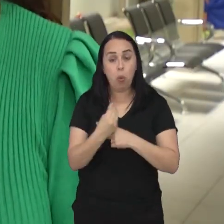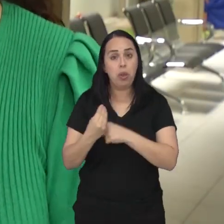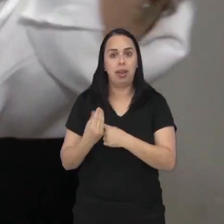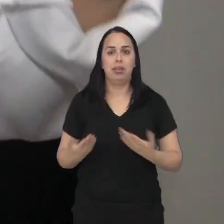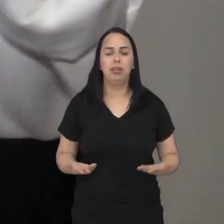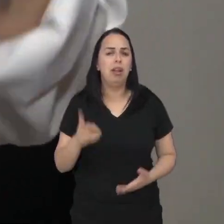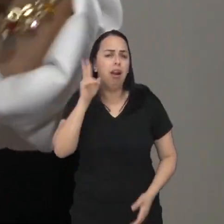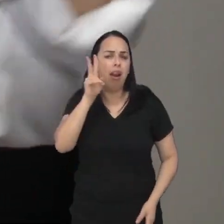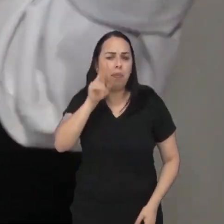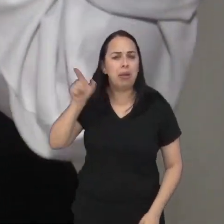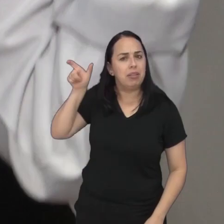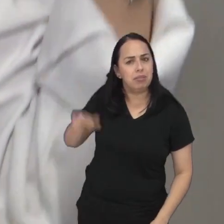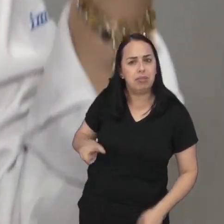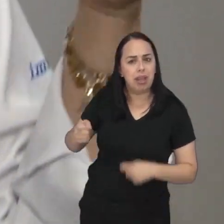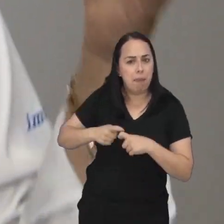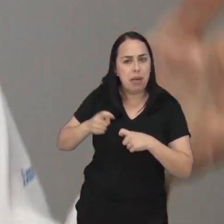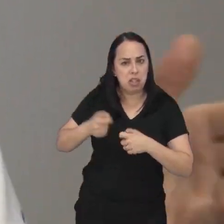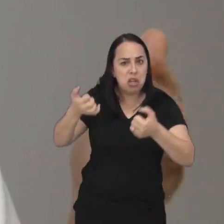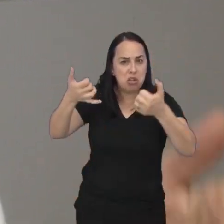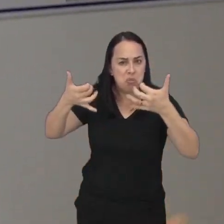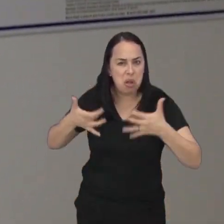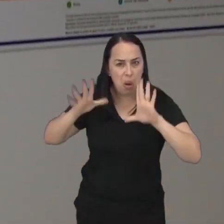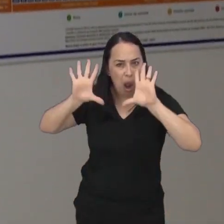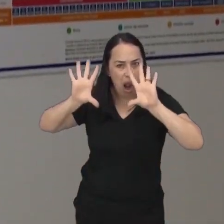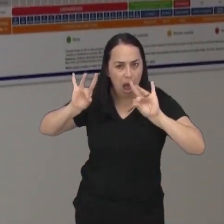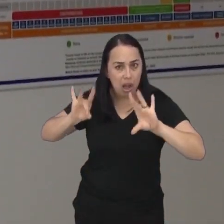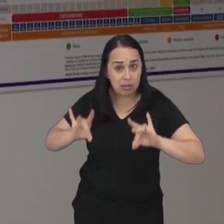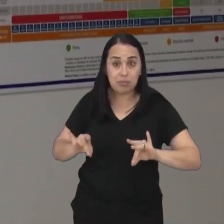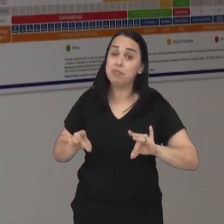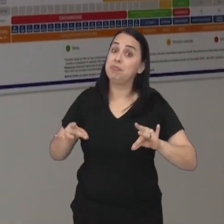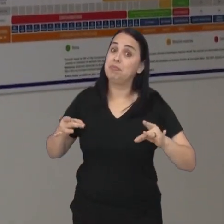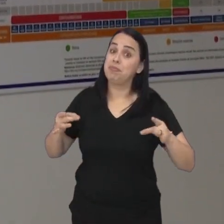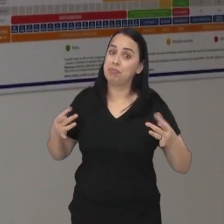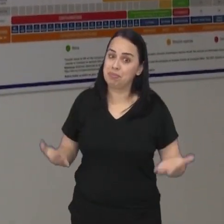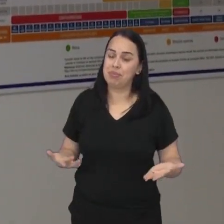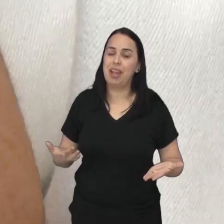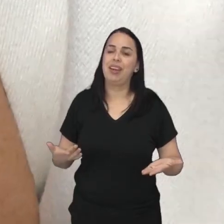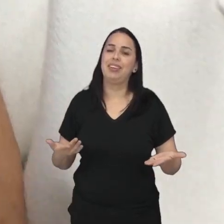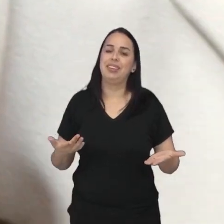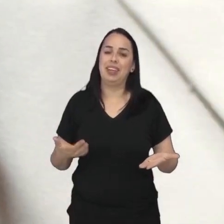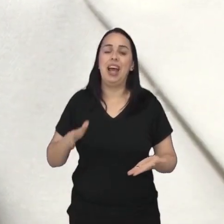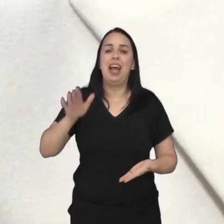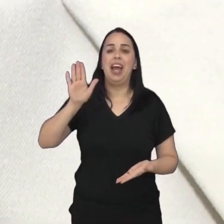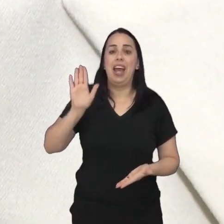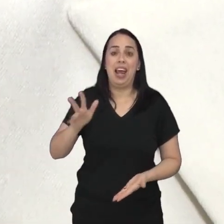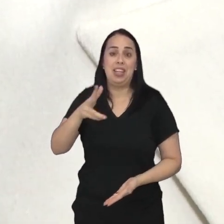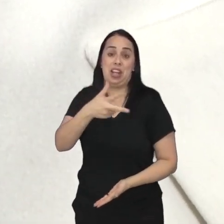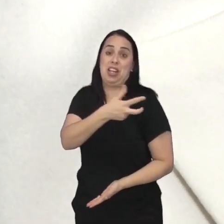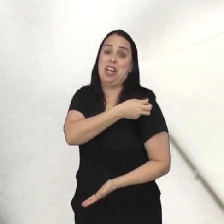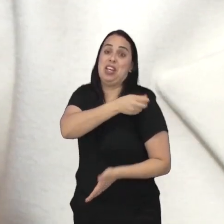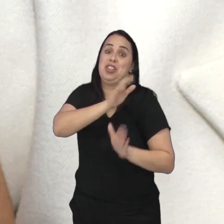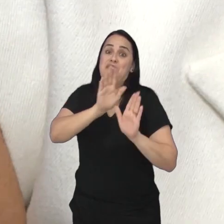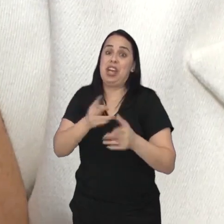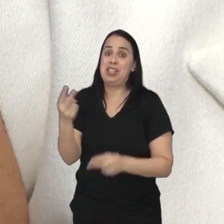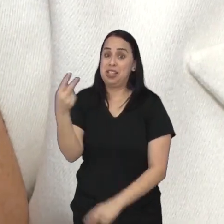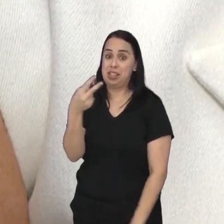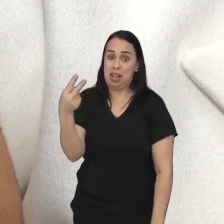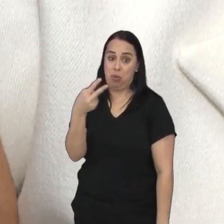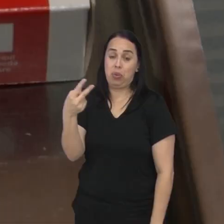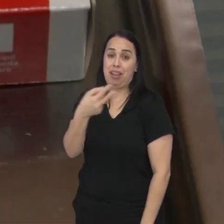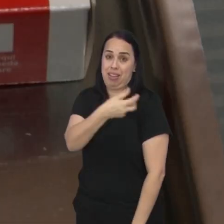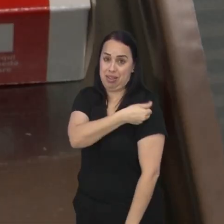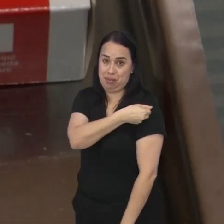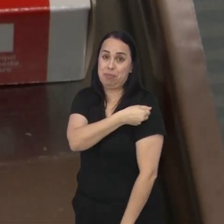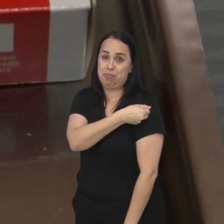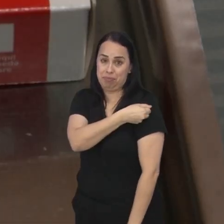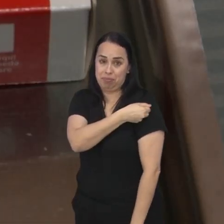também. E você se lembra da médica que falou com a gente no começo da reportagem? Então, ela acabou de tomar a 2ª